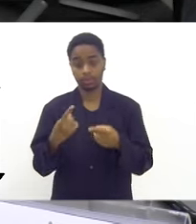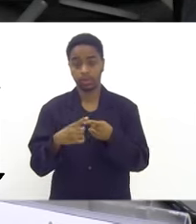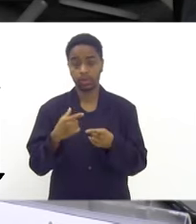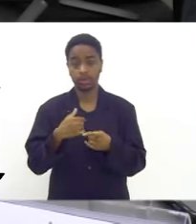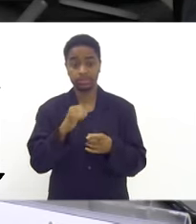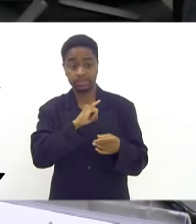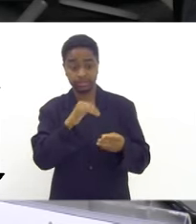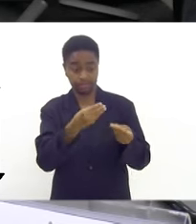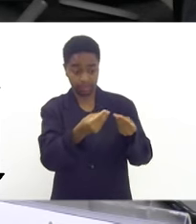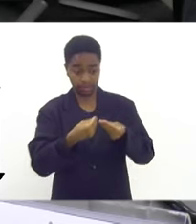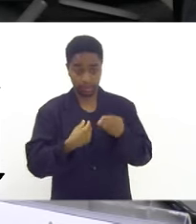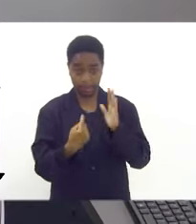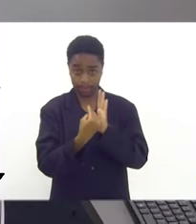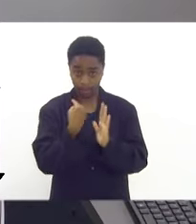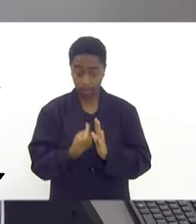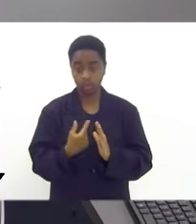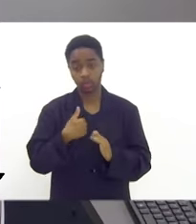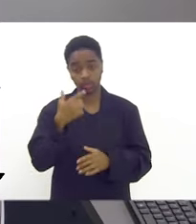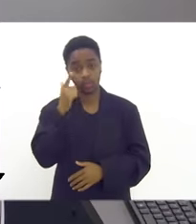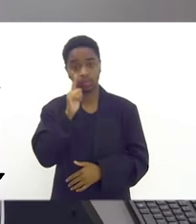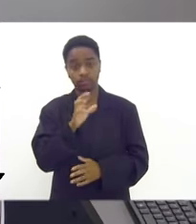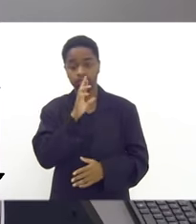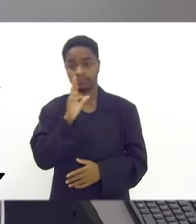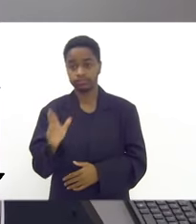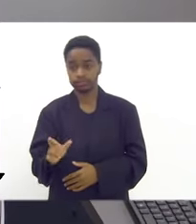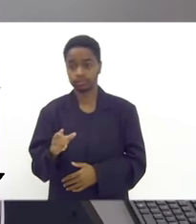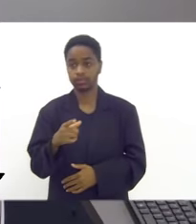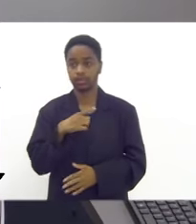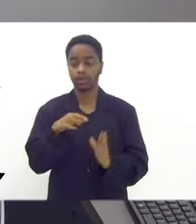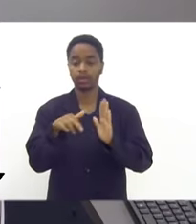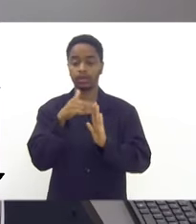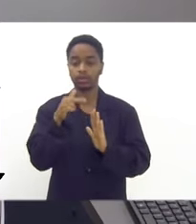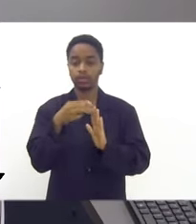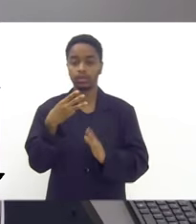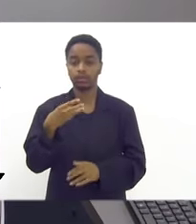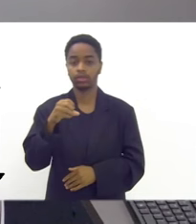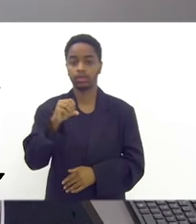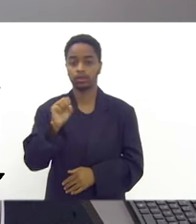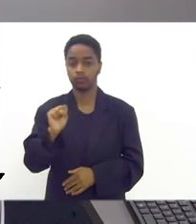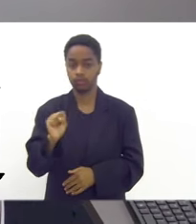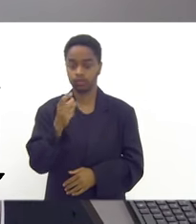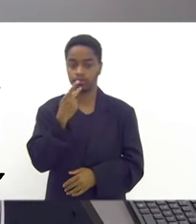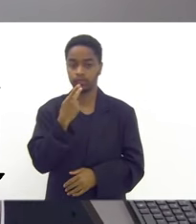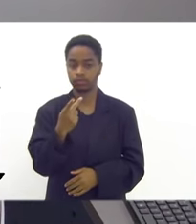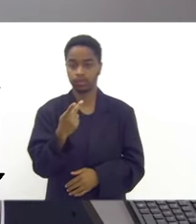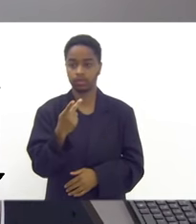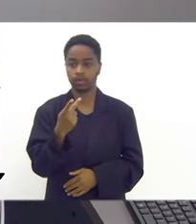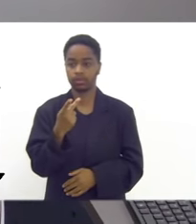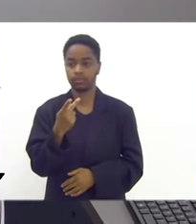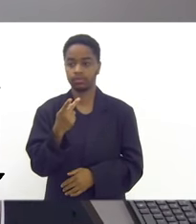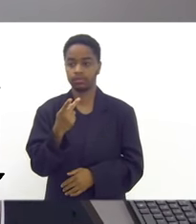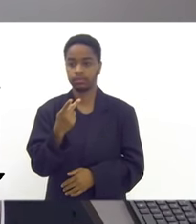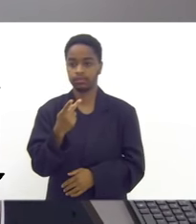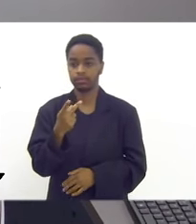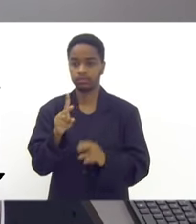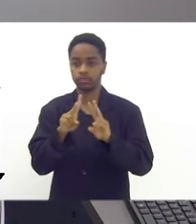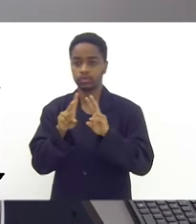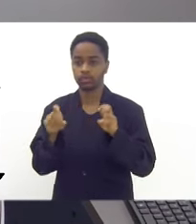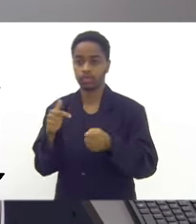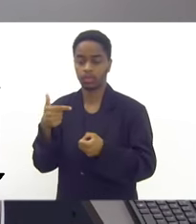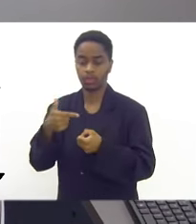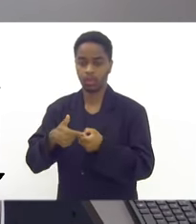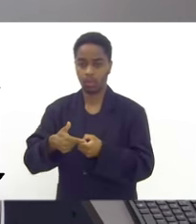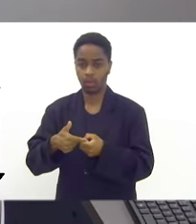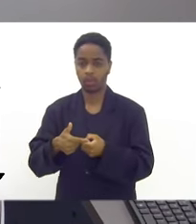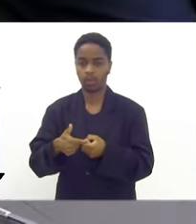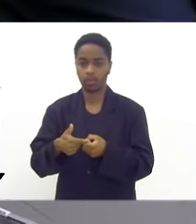responder vocês têm a resolução CONAMA 398 que trata eh de de combustível em